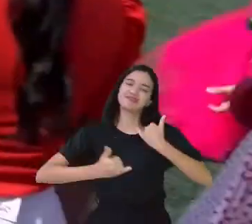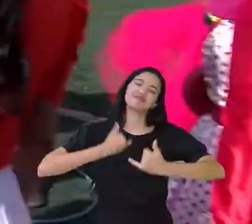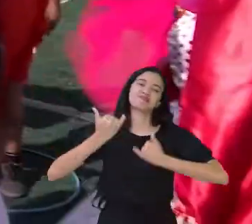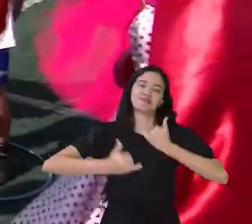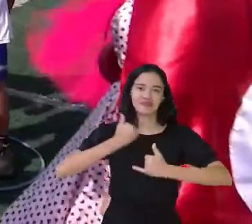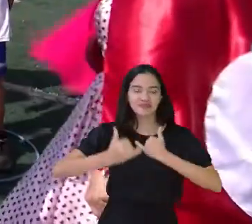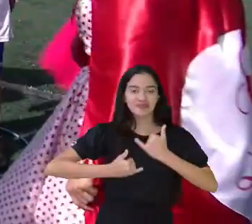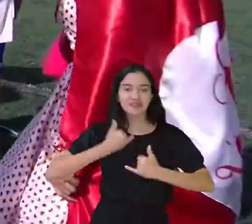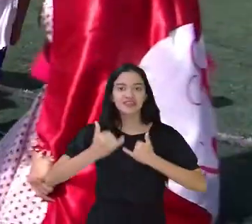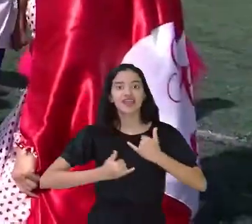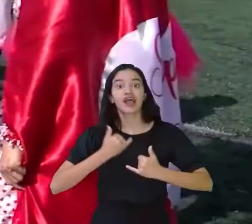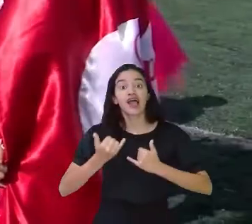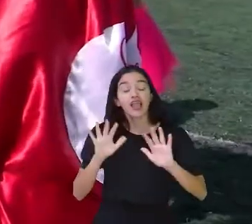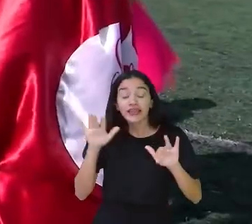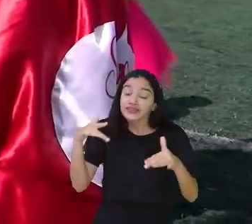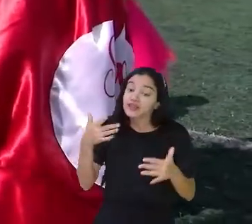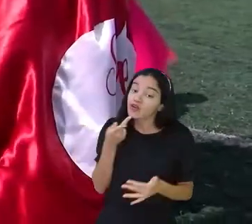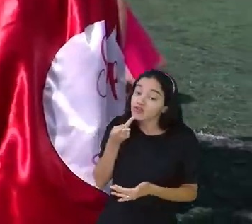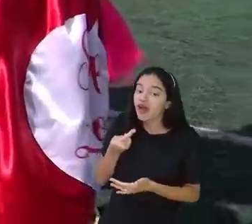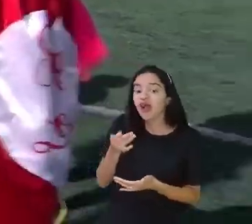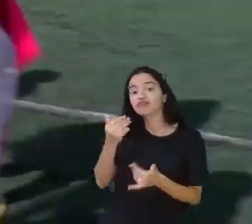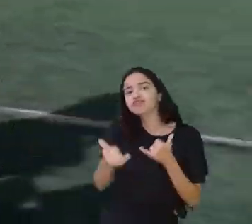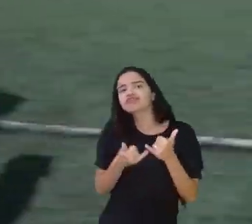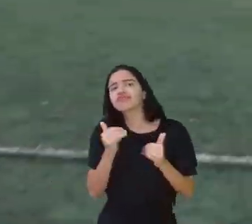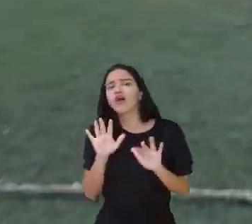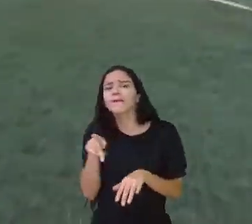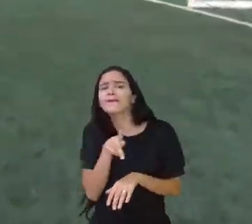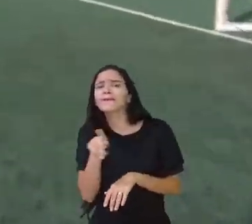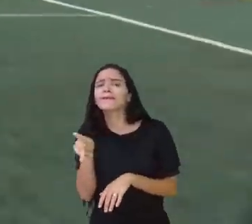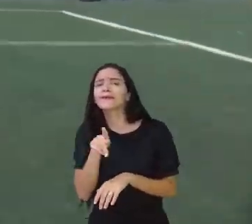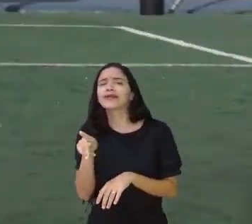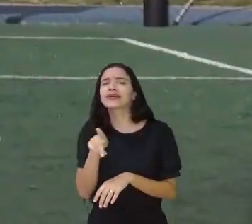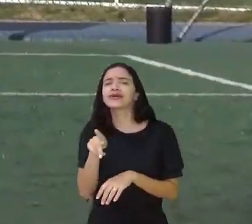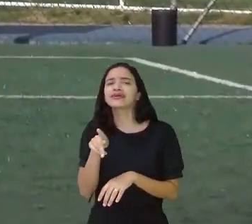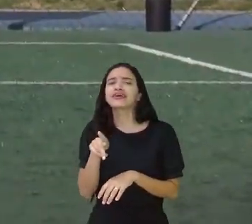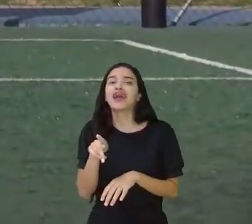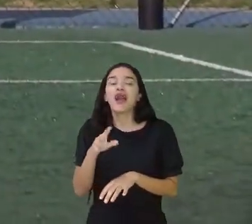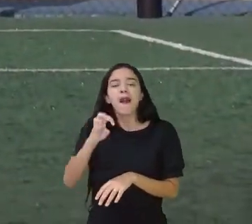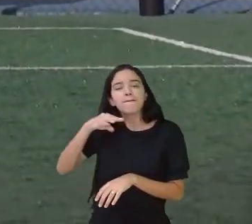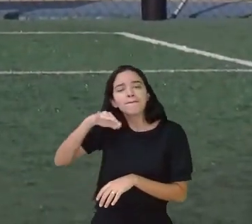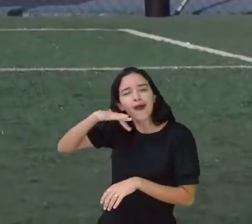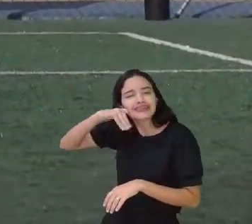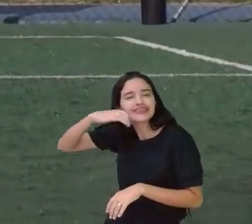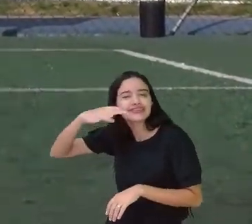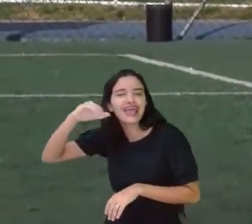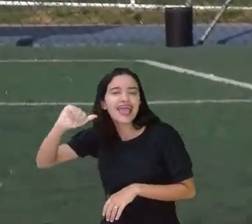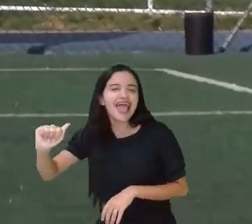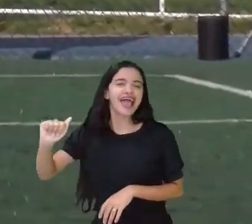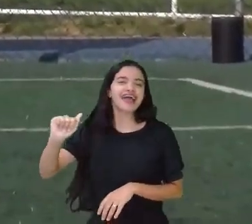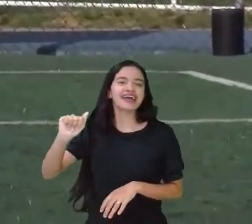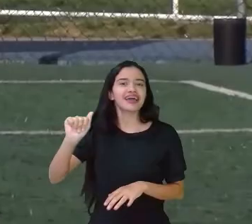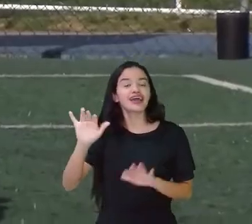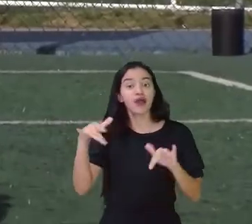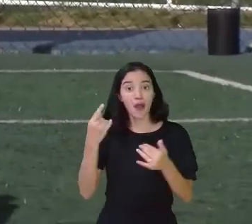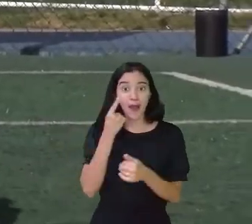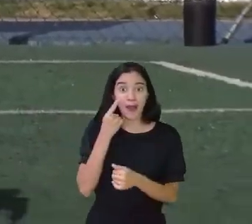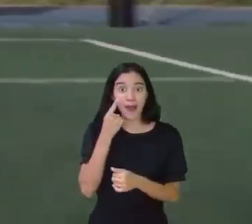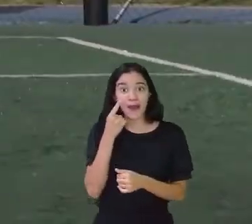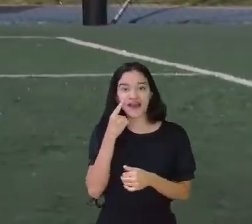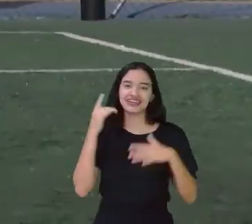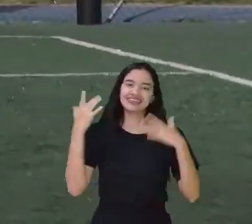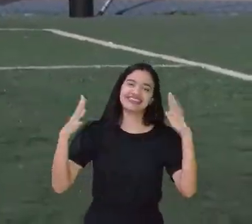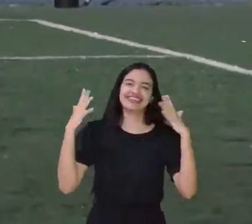Brincar! E falando em brincar, olha a professora Mauricinha! Olá! Professora da Imagem, olha!